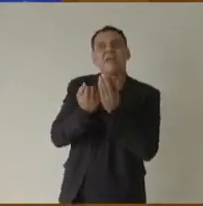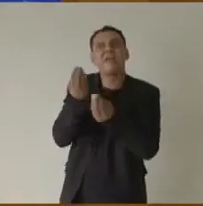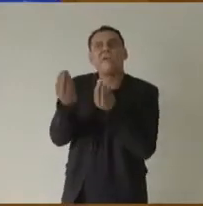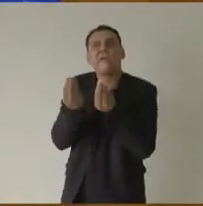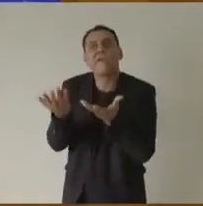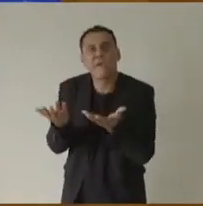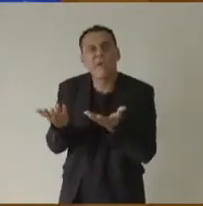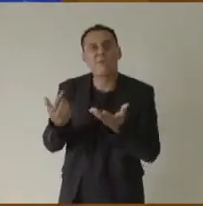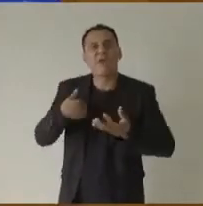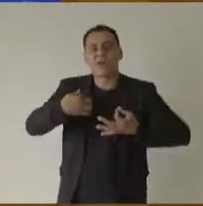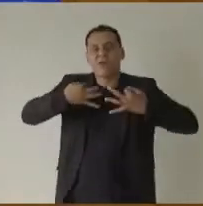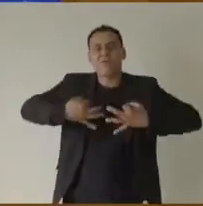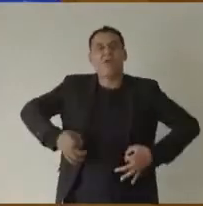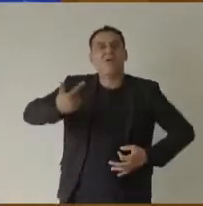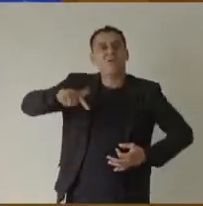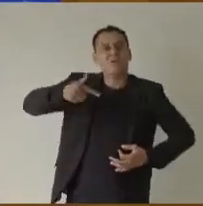ocorreram,